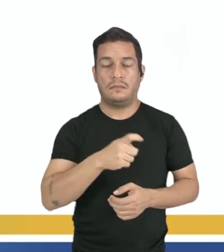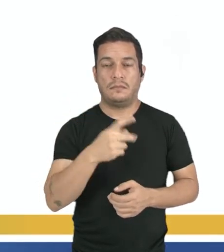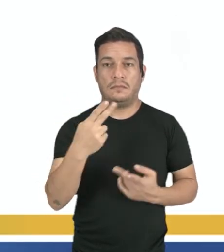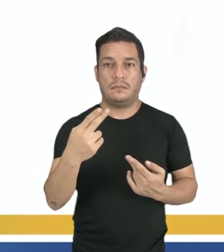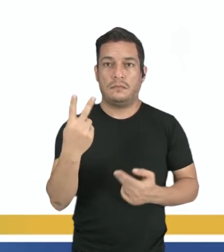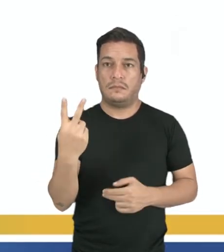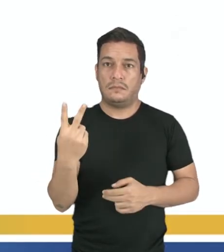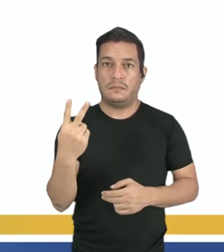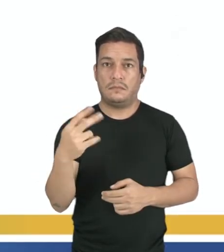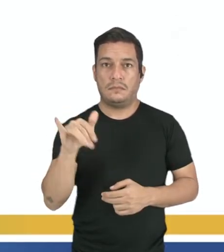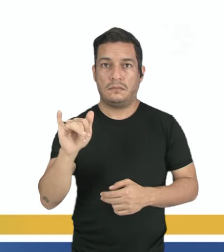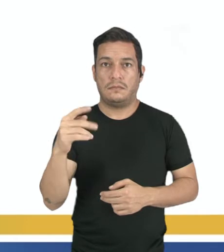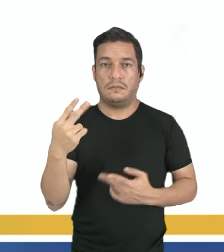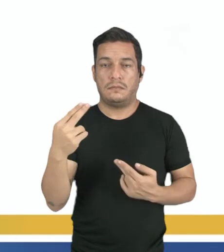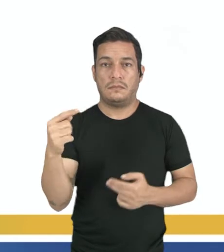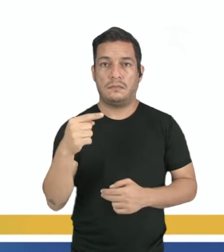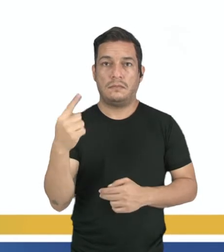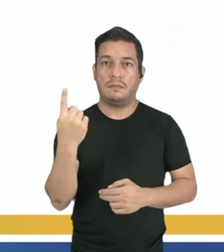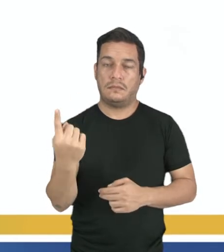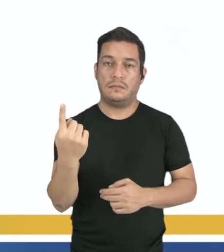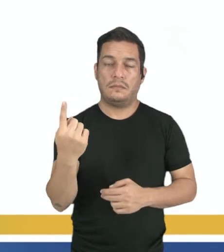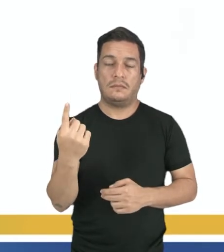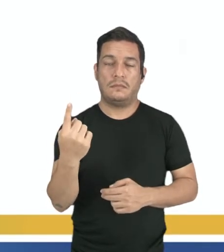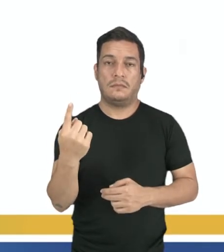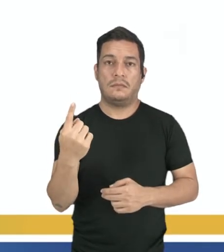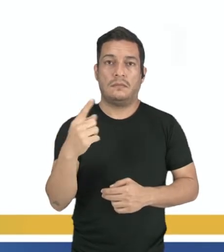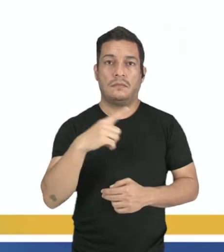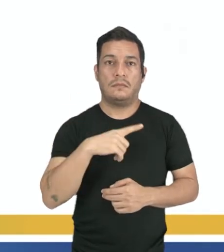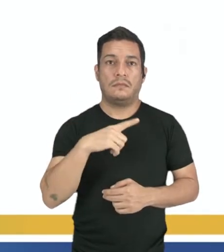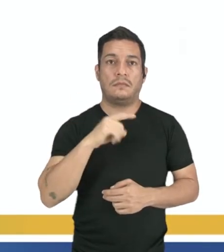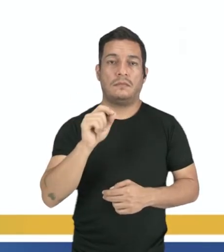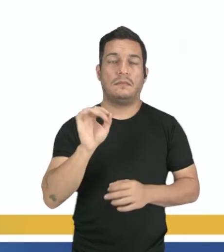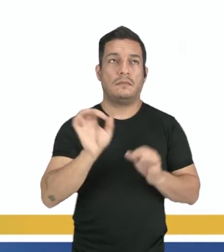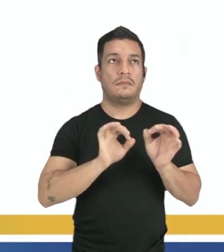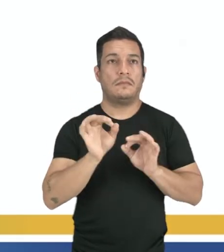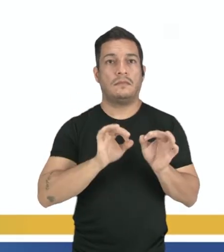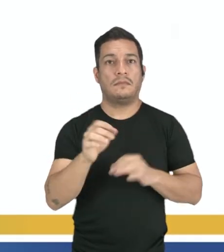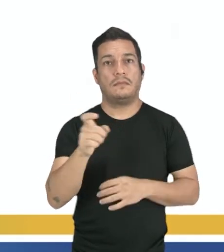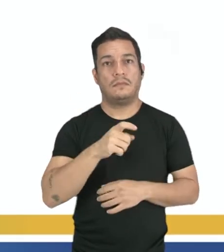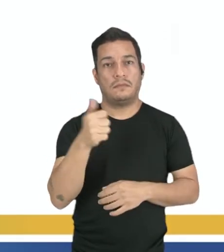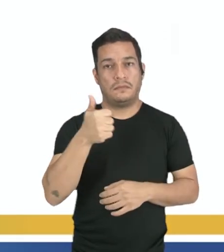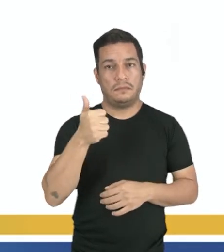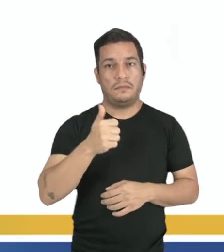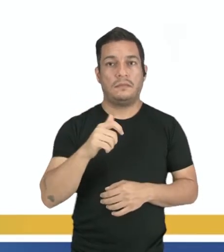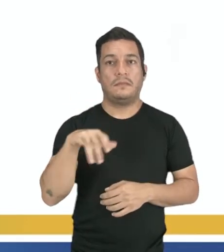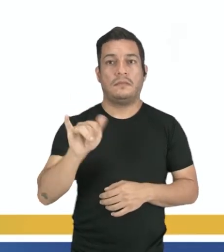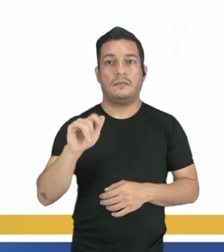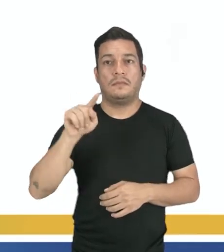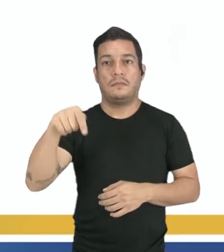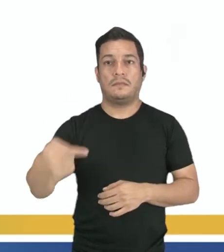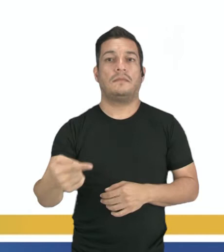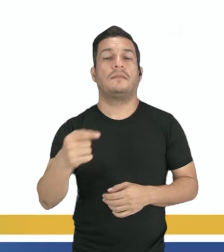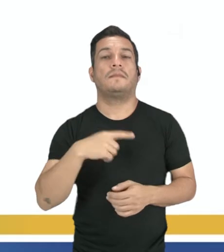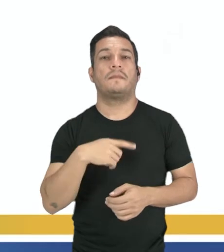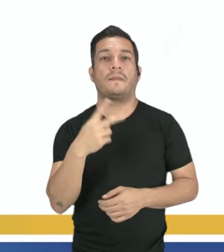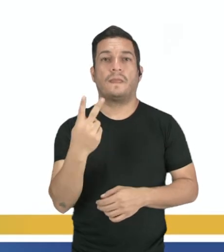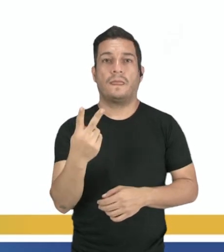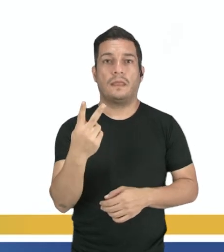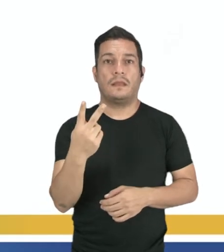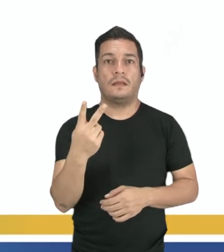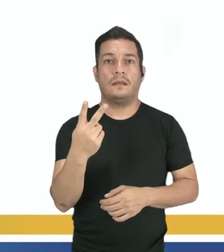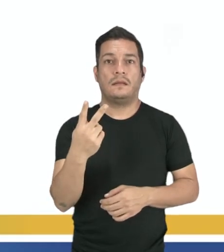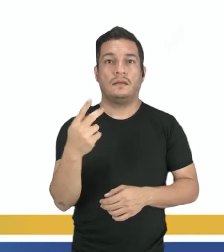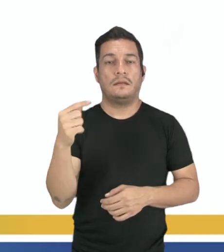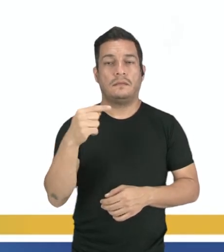y igual a menos 1, portanto, o par ordenado mantém a ordem do x primeiro e y depois. Então, 2